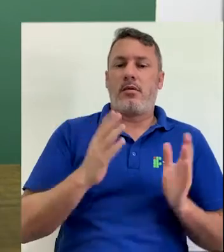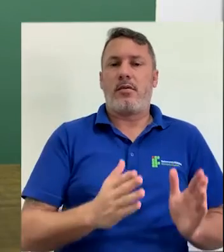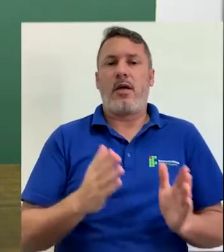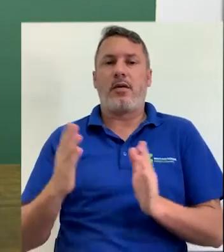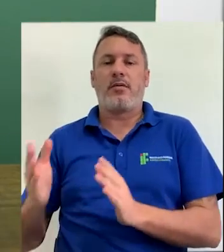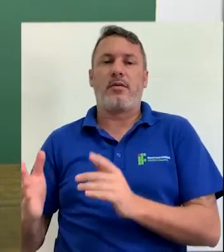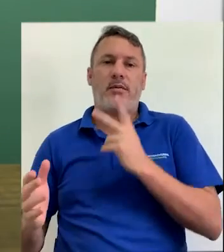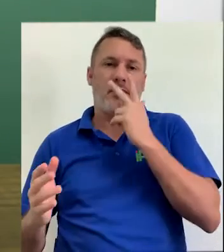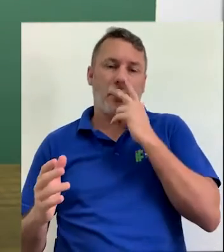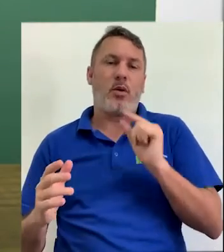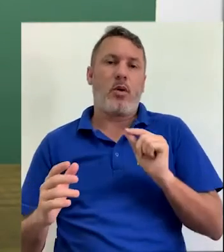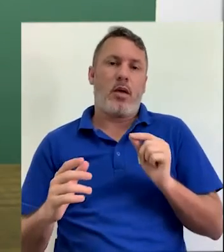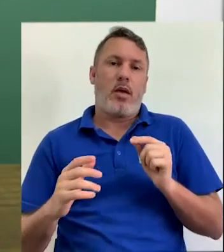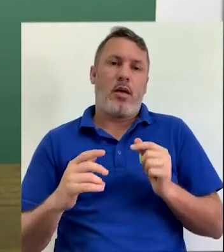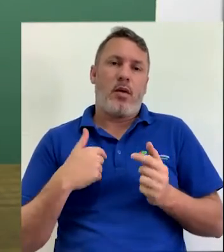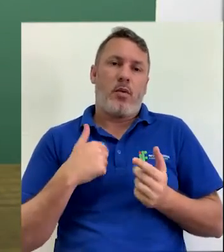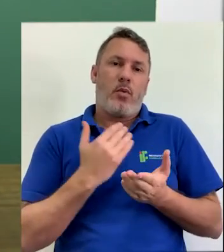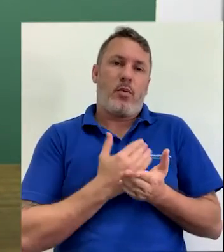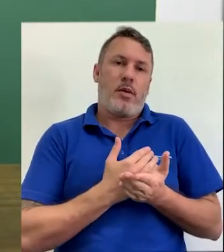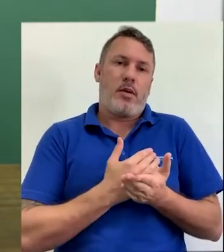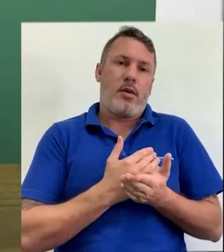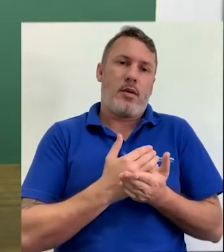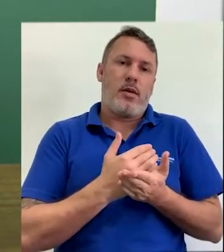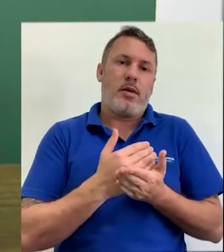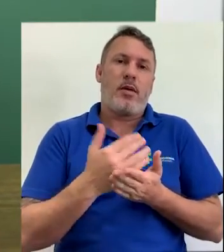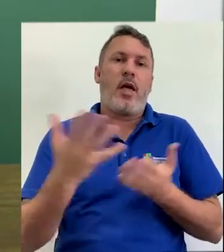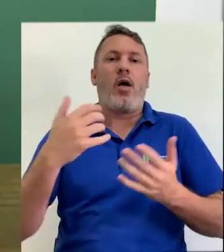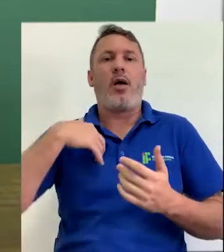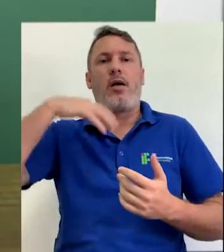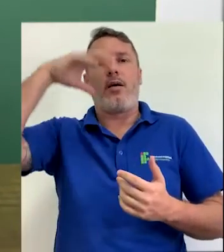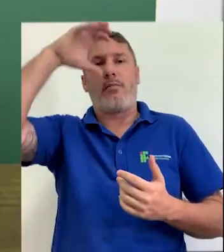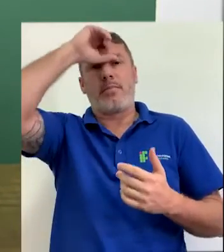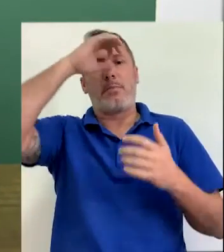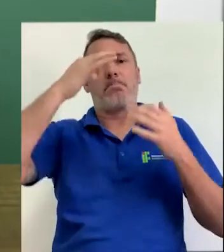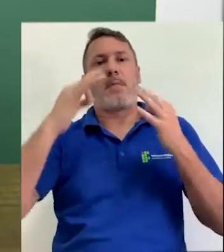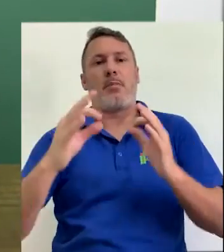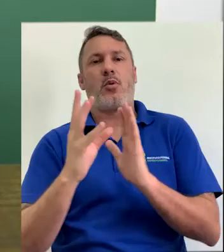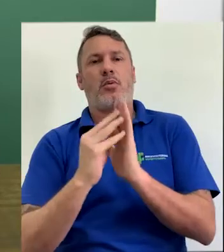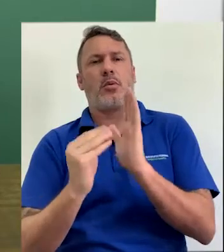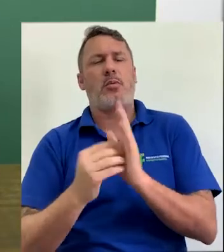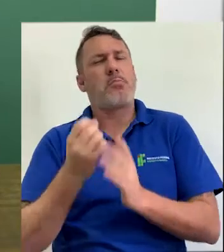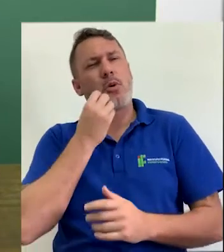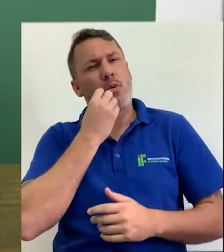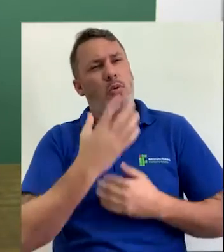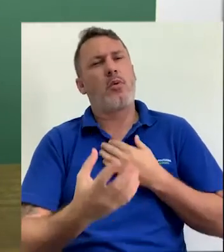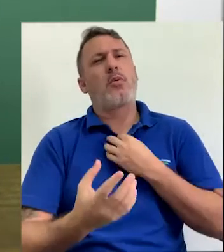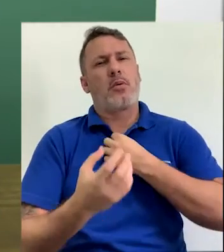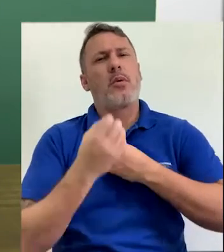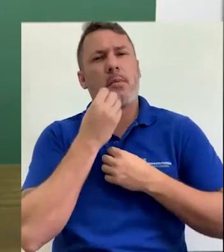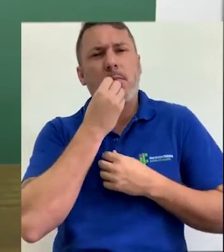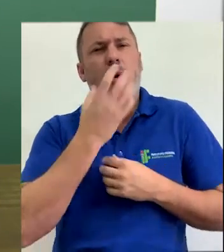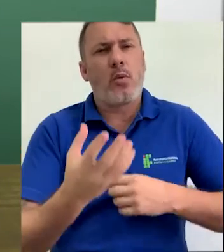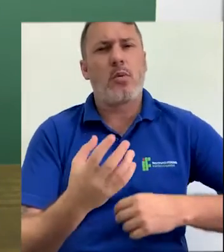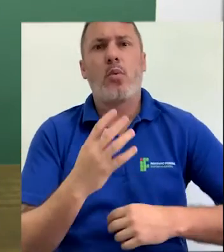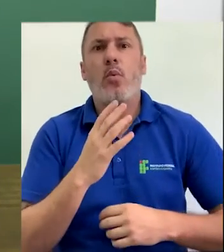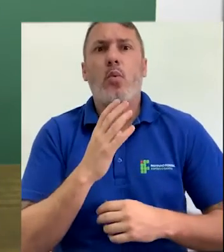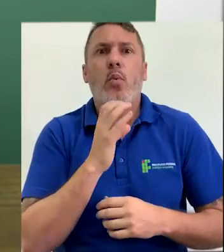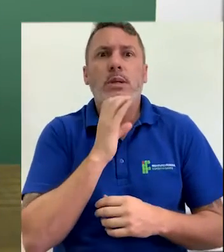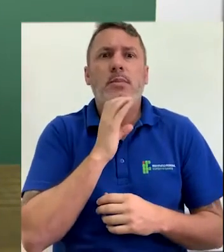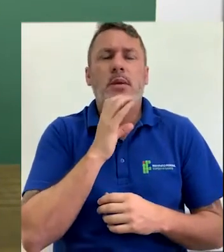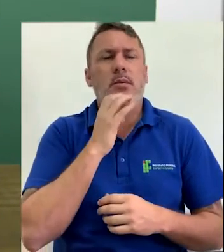fase que eu apreendi os conteúdos. É muito bom isso, ter